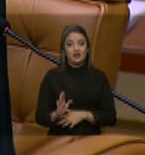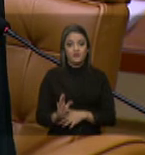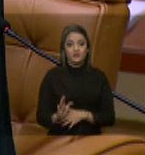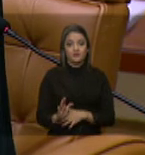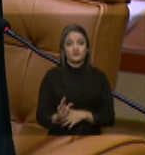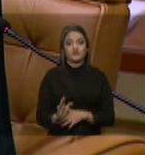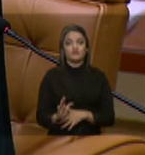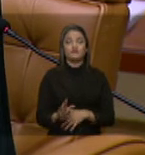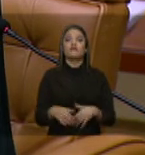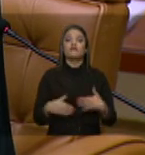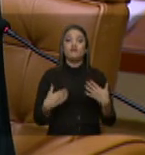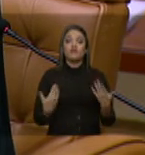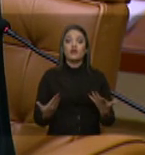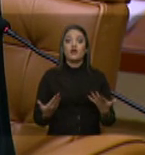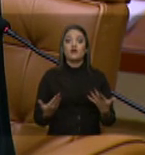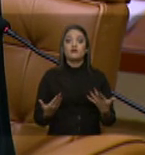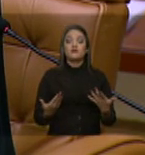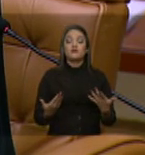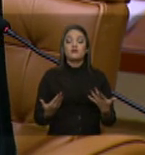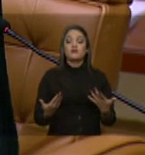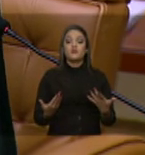absolutamente impossível